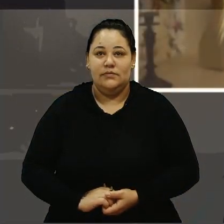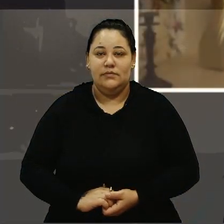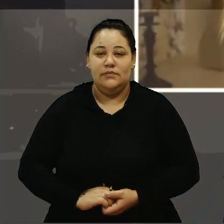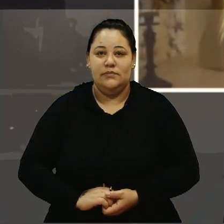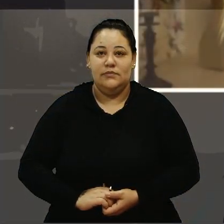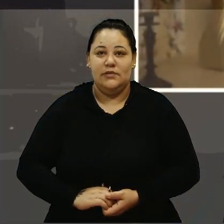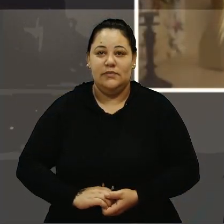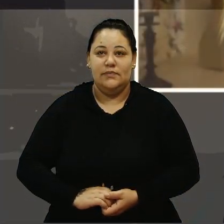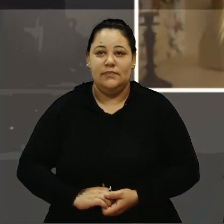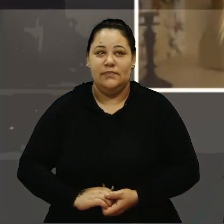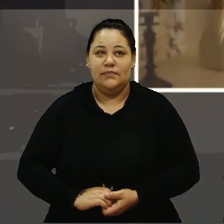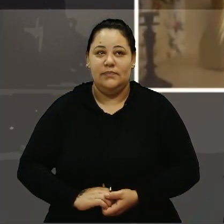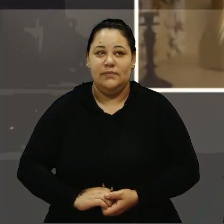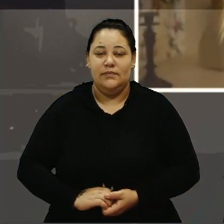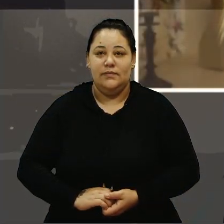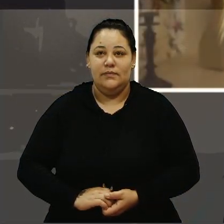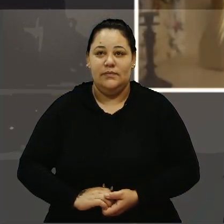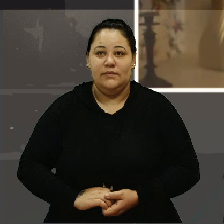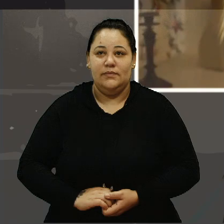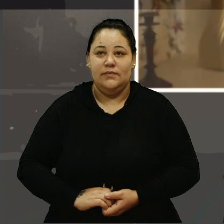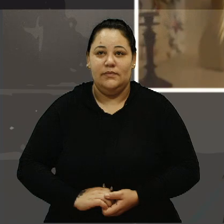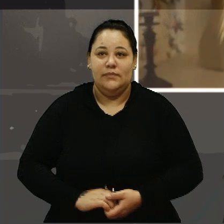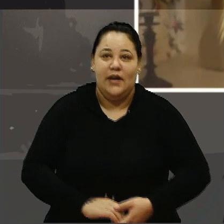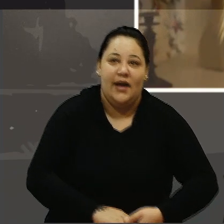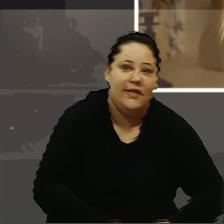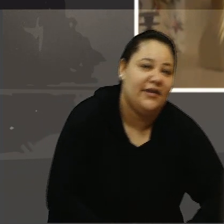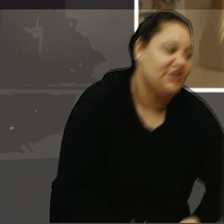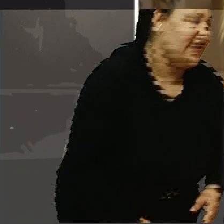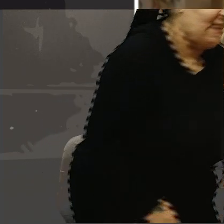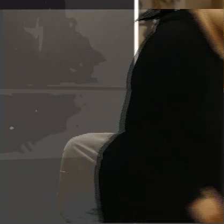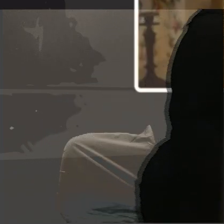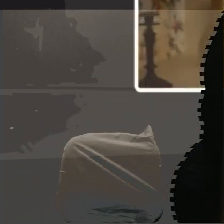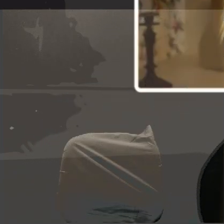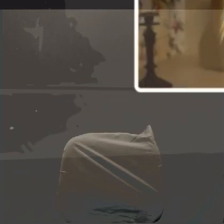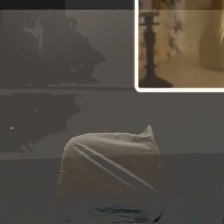muito. Trabalhei muito, mas aprendi muito, né?